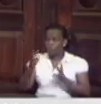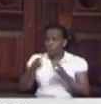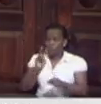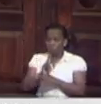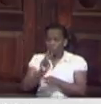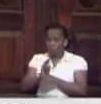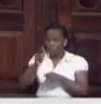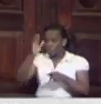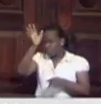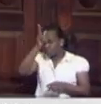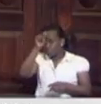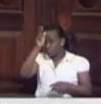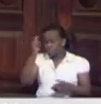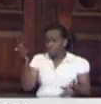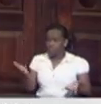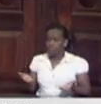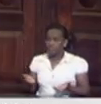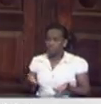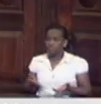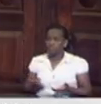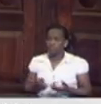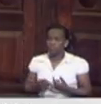galinheiro.